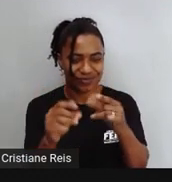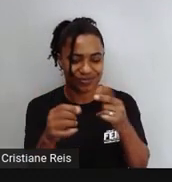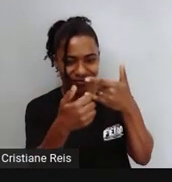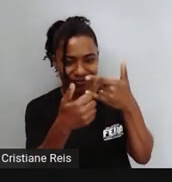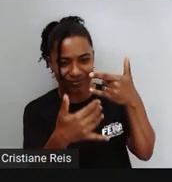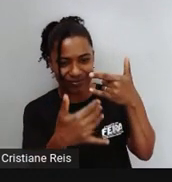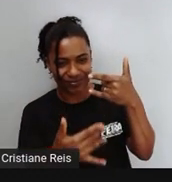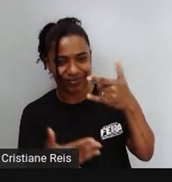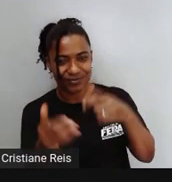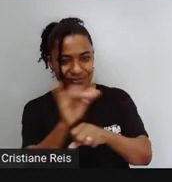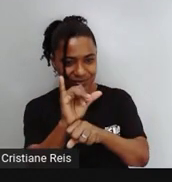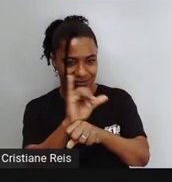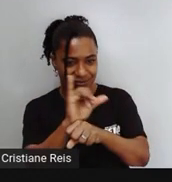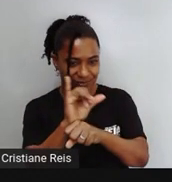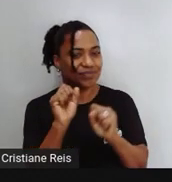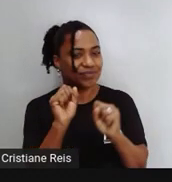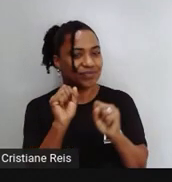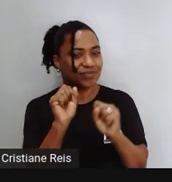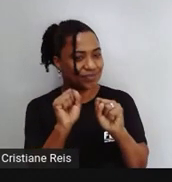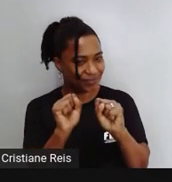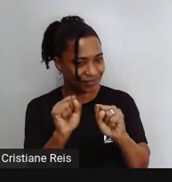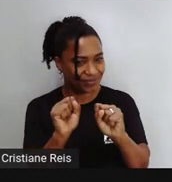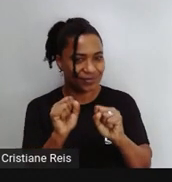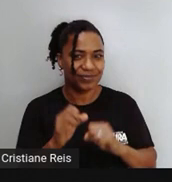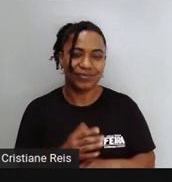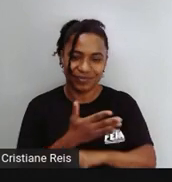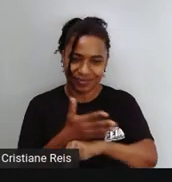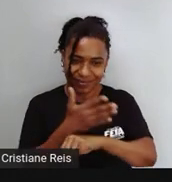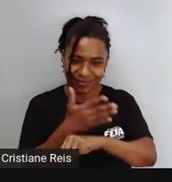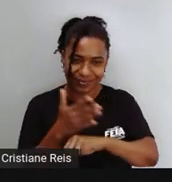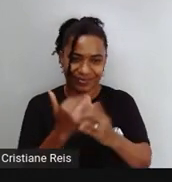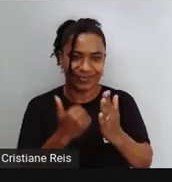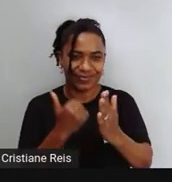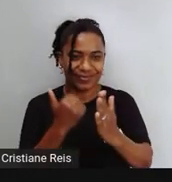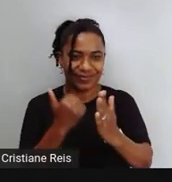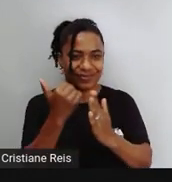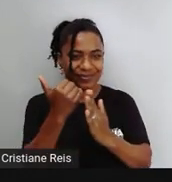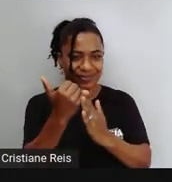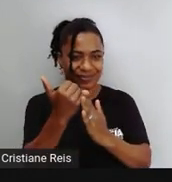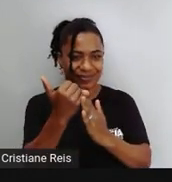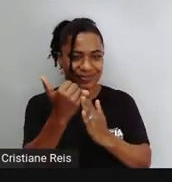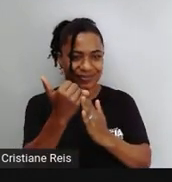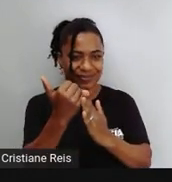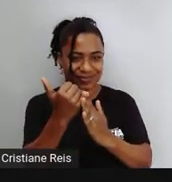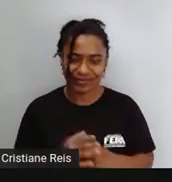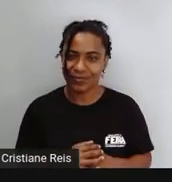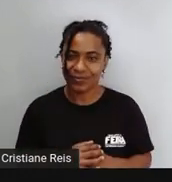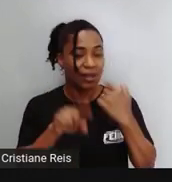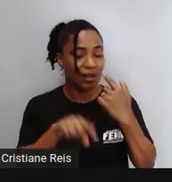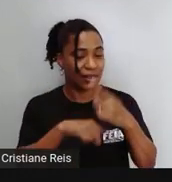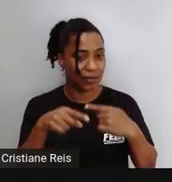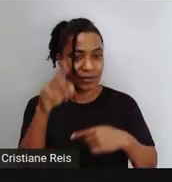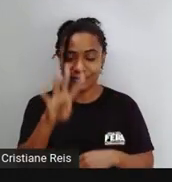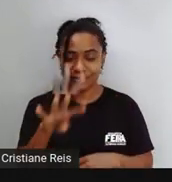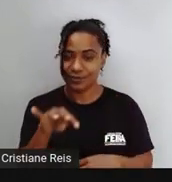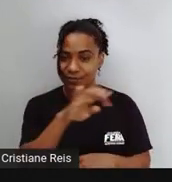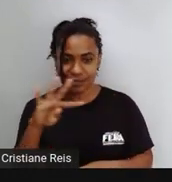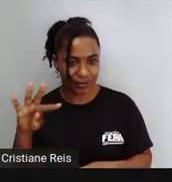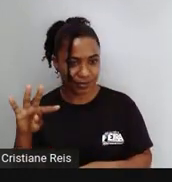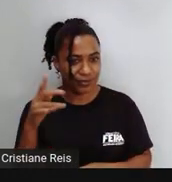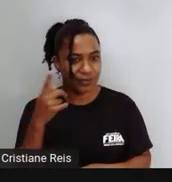mais. E por fim, vamos utilizar os números para fazer Mathematical